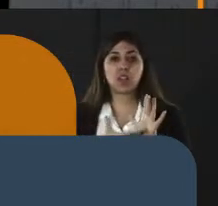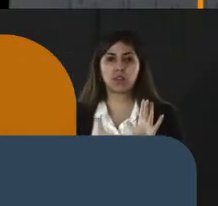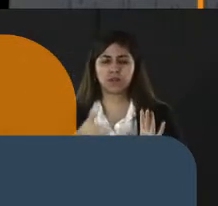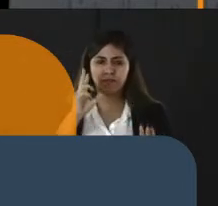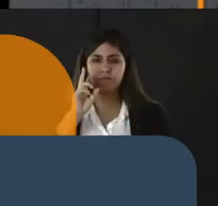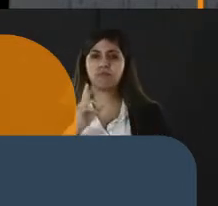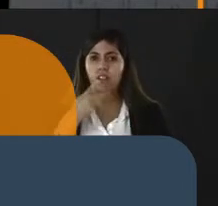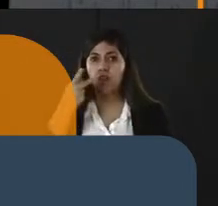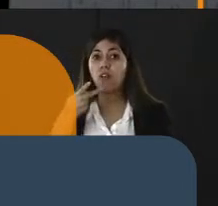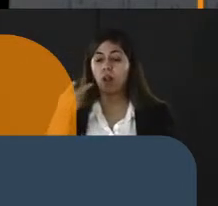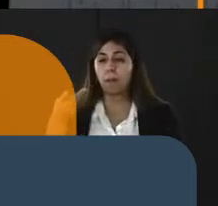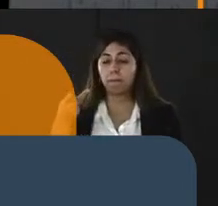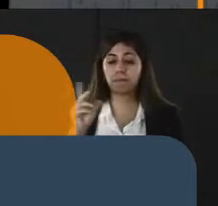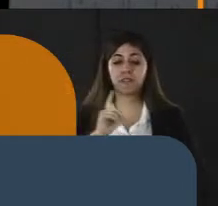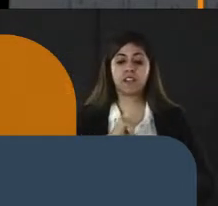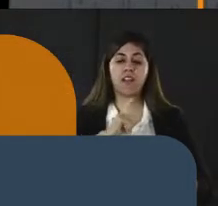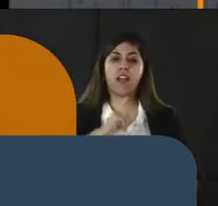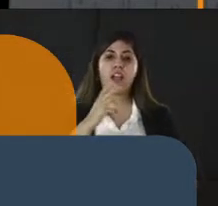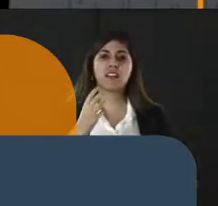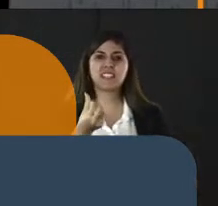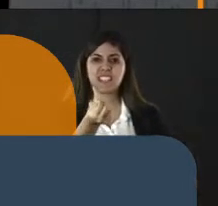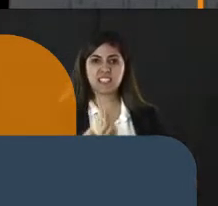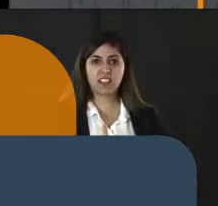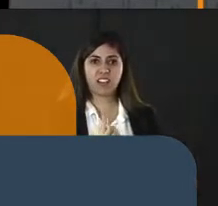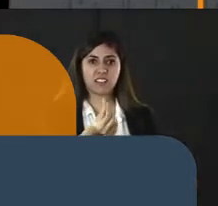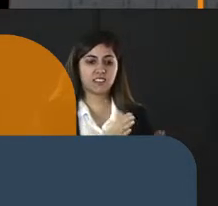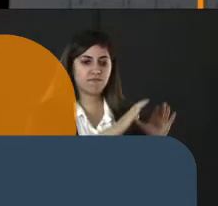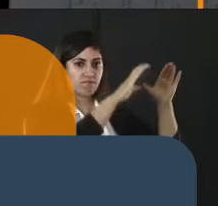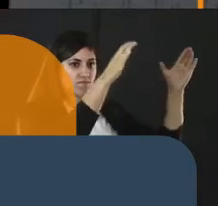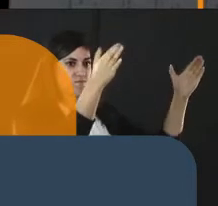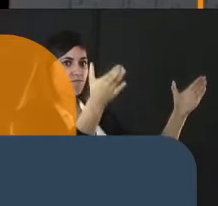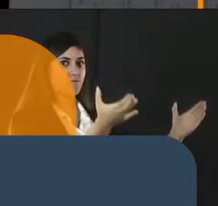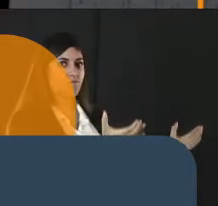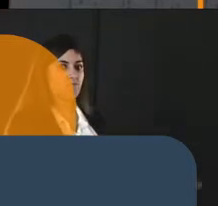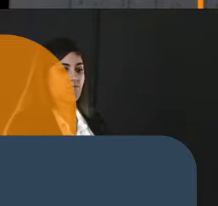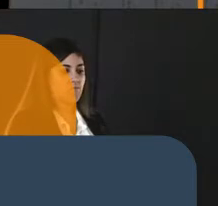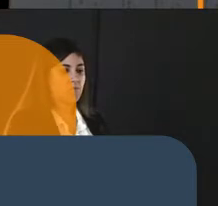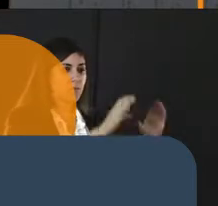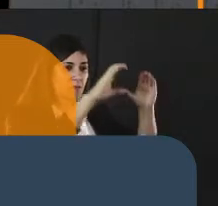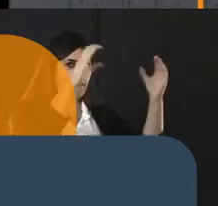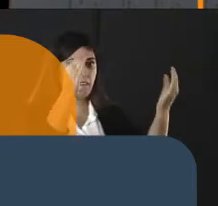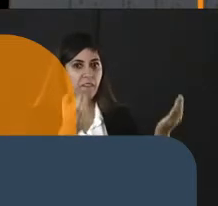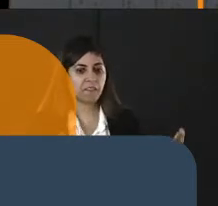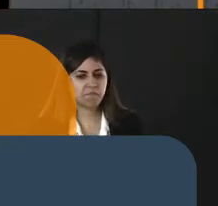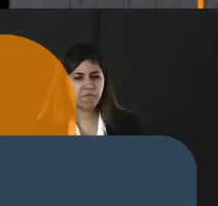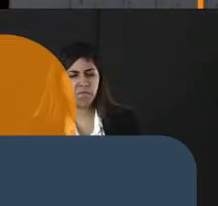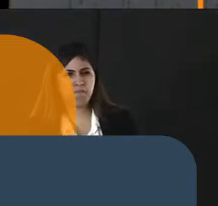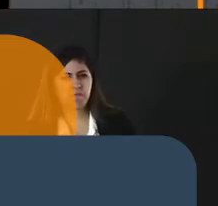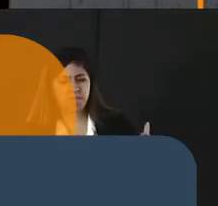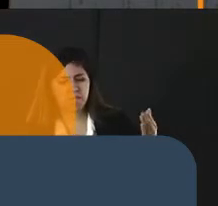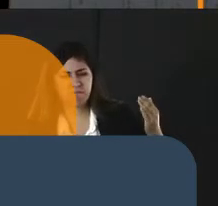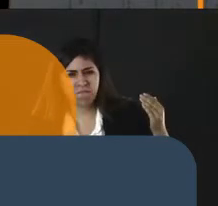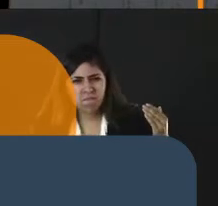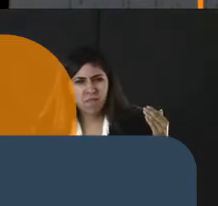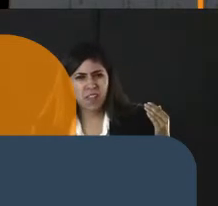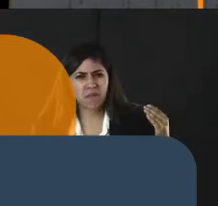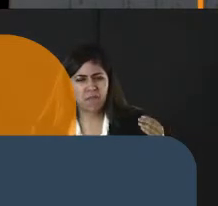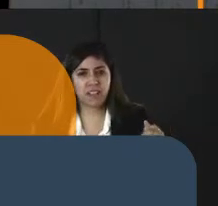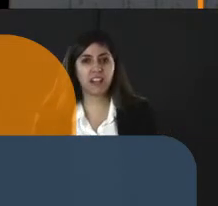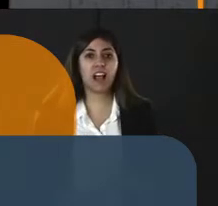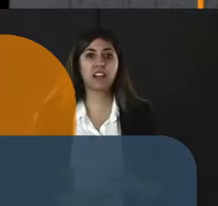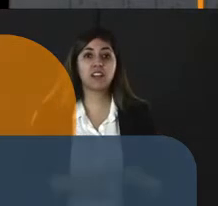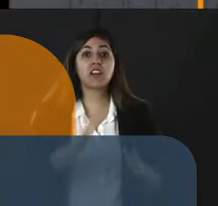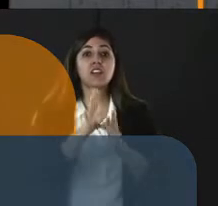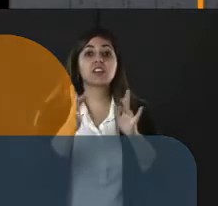usavam para as purificações e cada um levava duas ou três metretas jesus nos disse